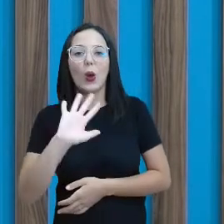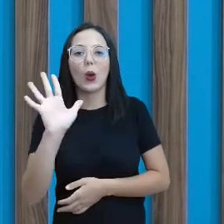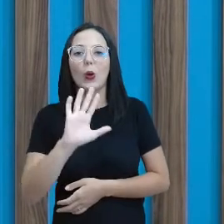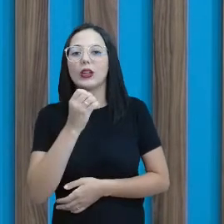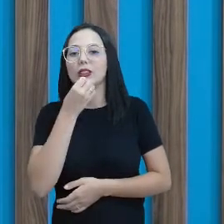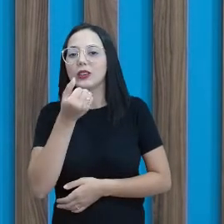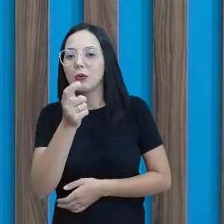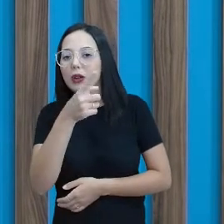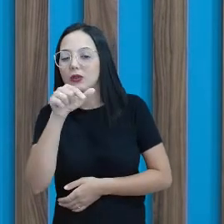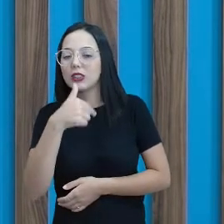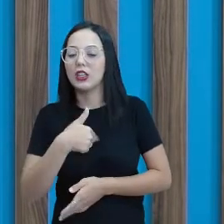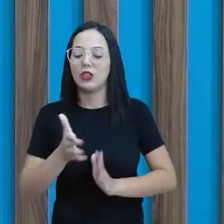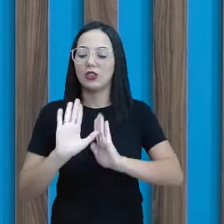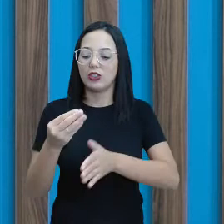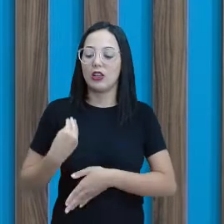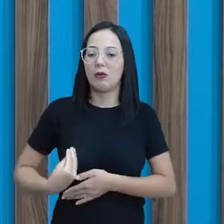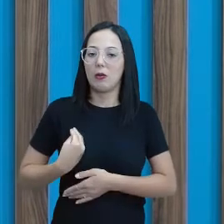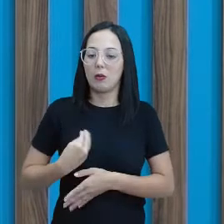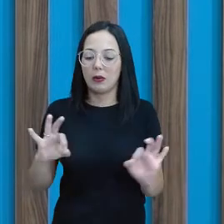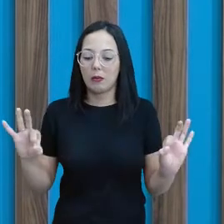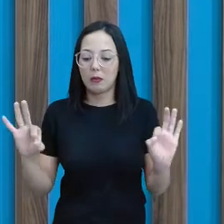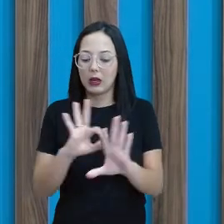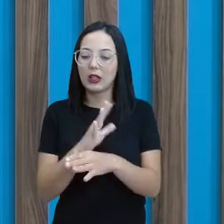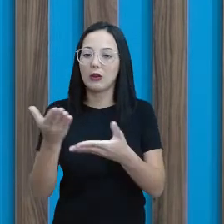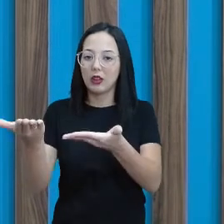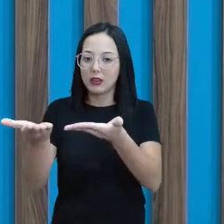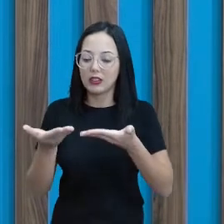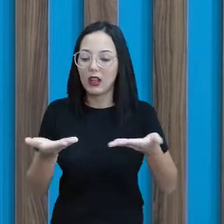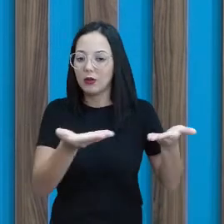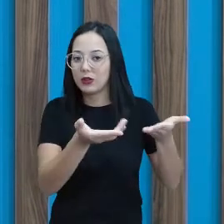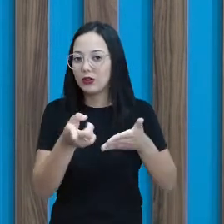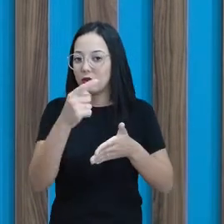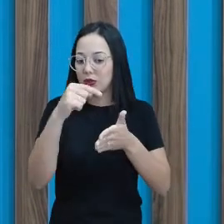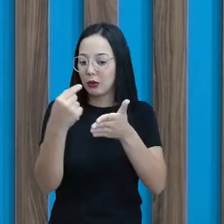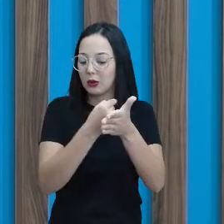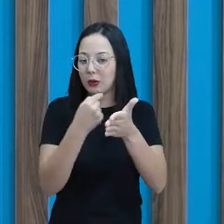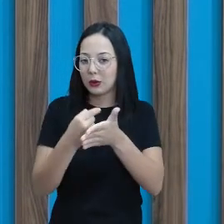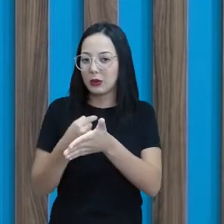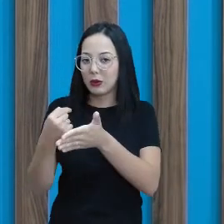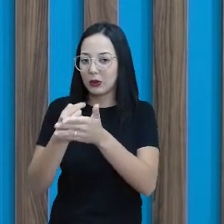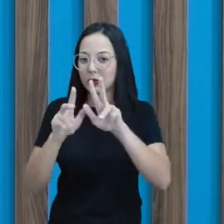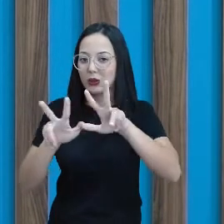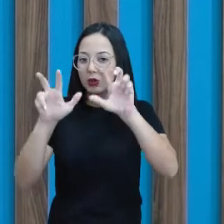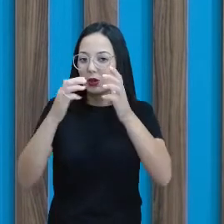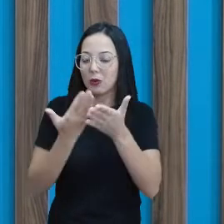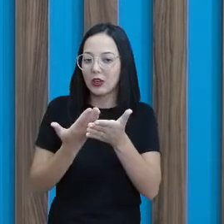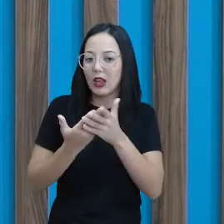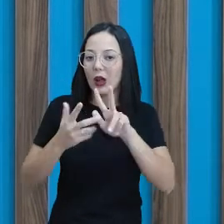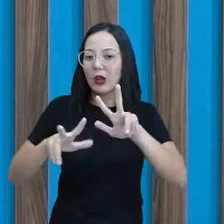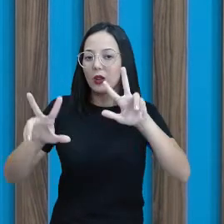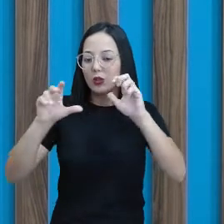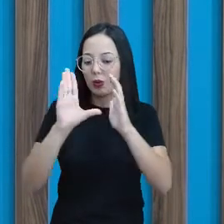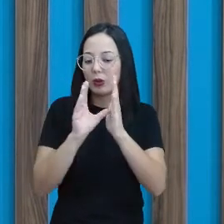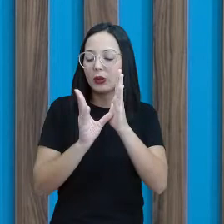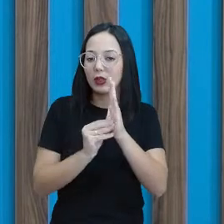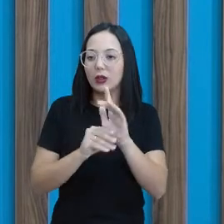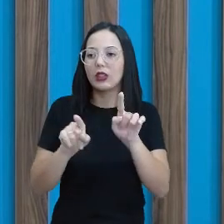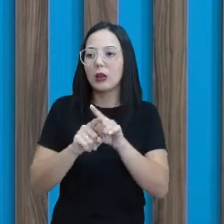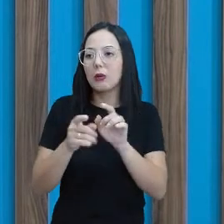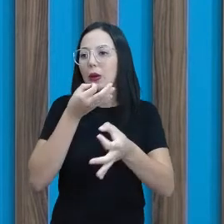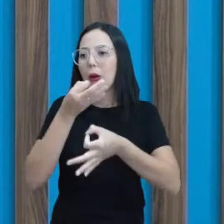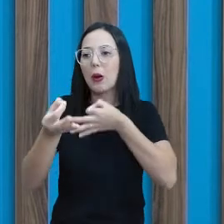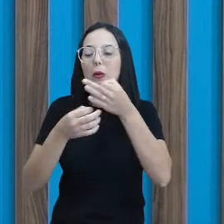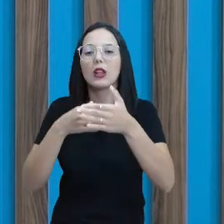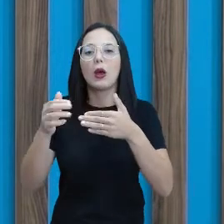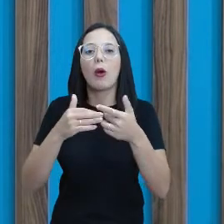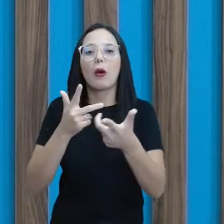com vocês? Eu já tô aqui, ó, prontinha para receber as perguntas que vocês tiverem sobre a aula, sobre o conteúdo e comentar qualquer coisa